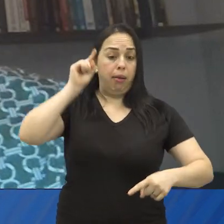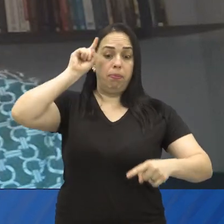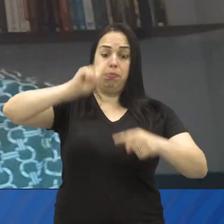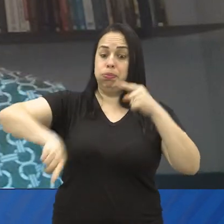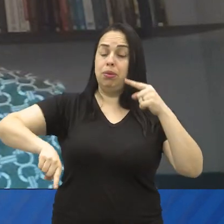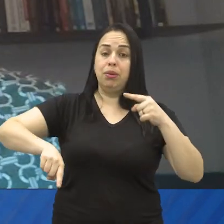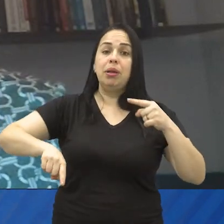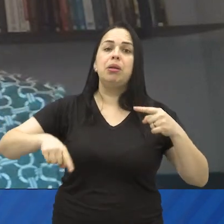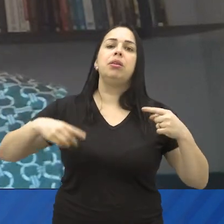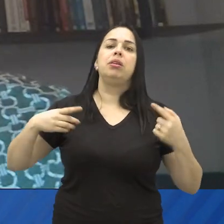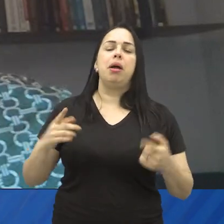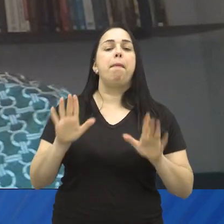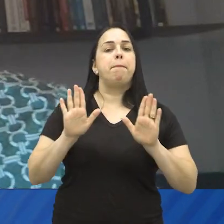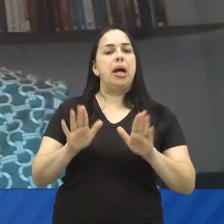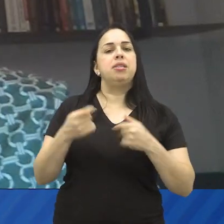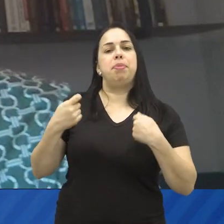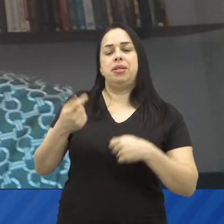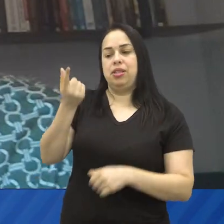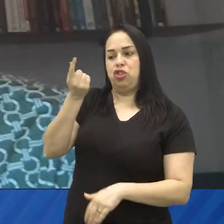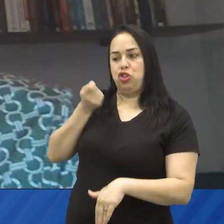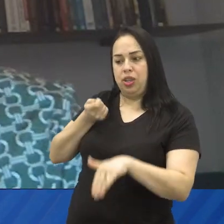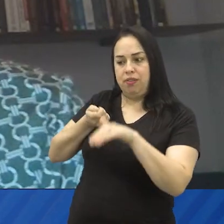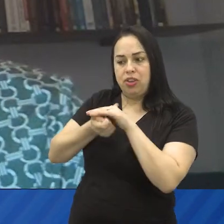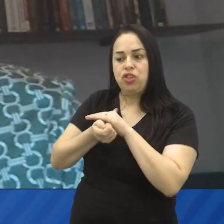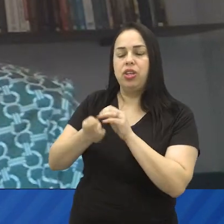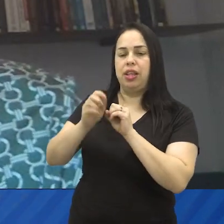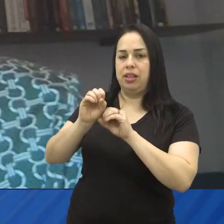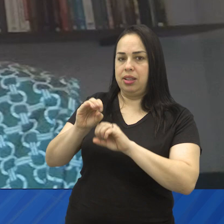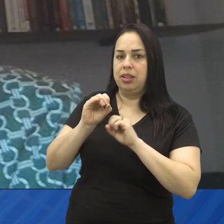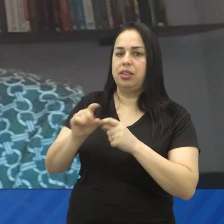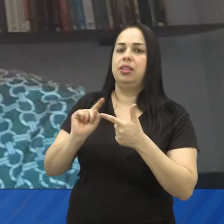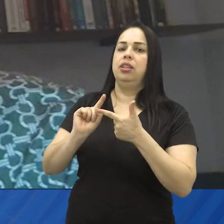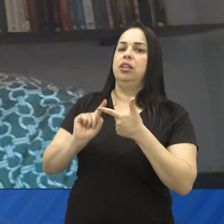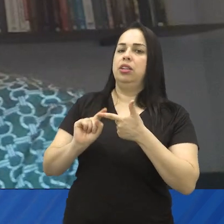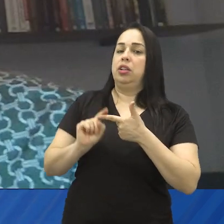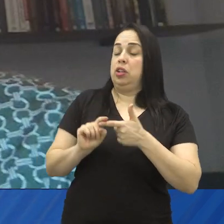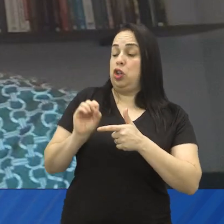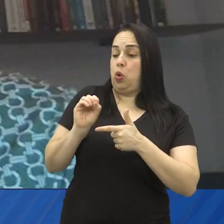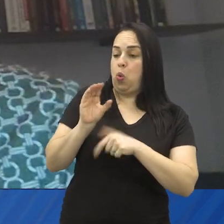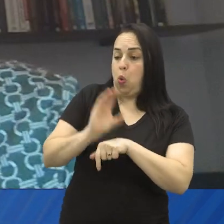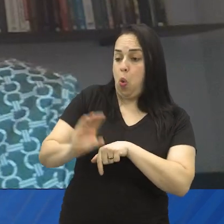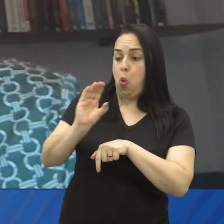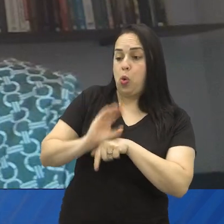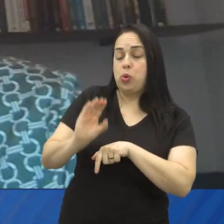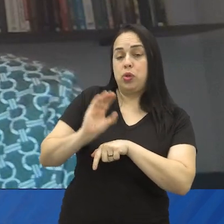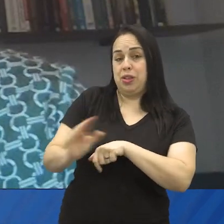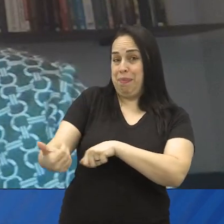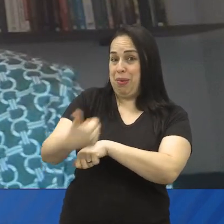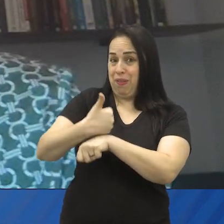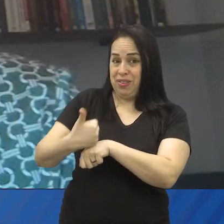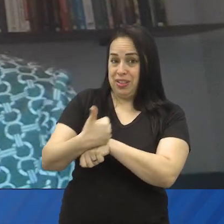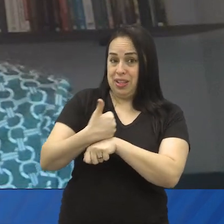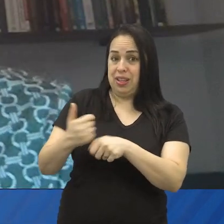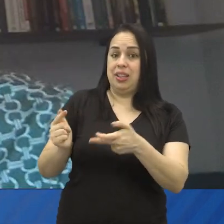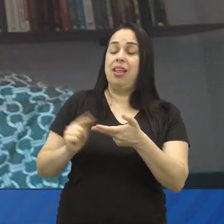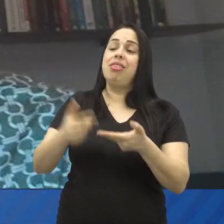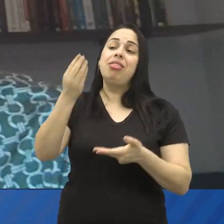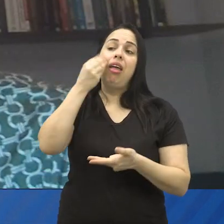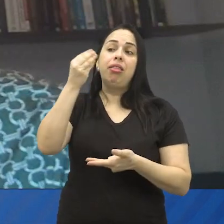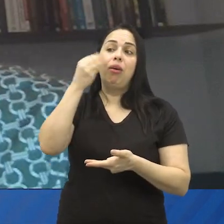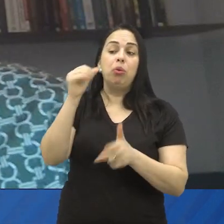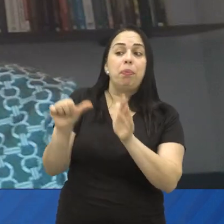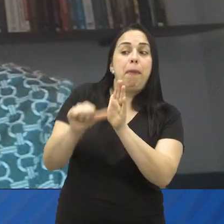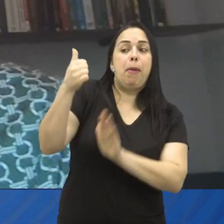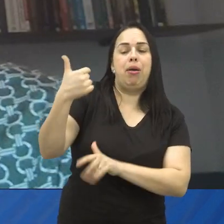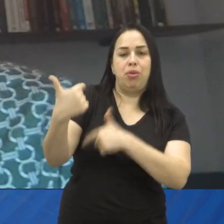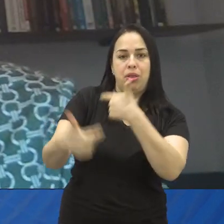depende de investimentos em educação qualificada, em educação profissionalizante, né? Programas que promovam o primeiro